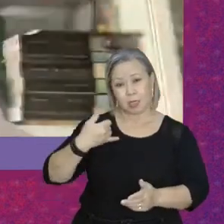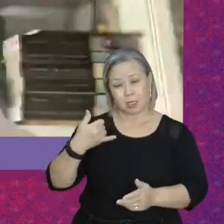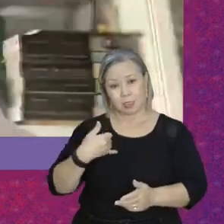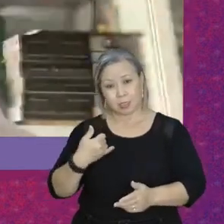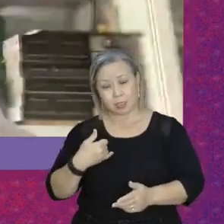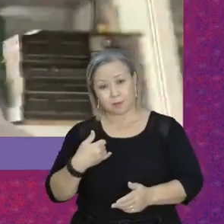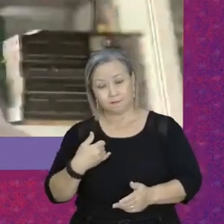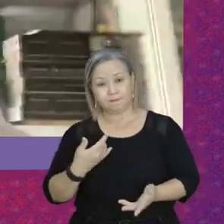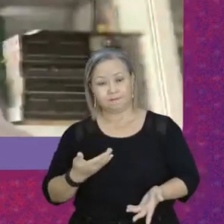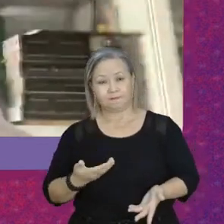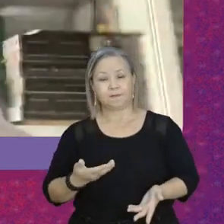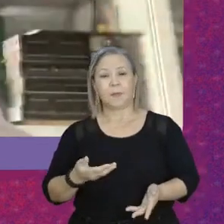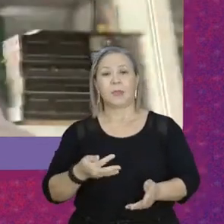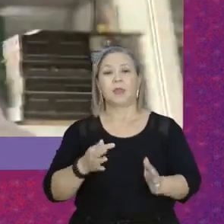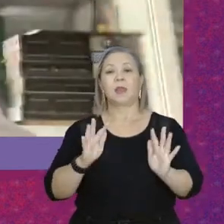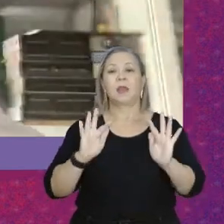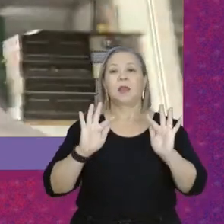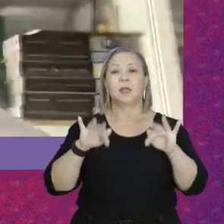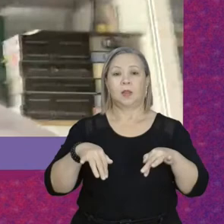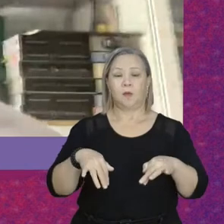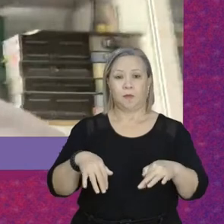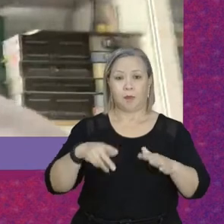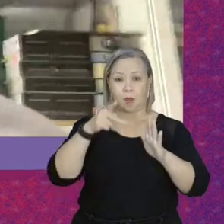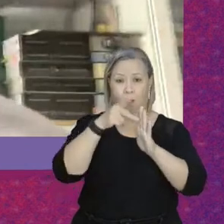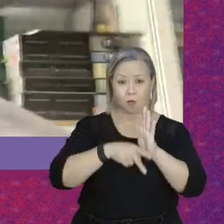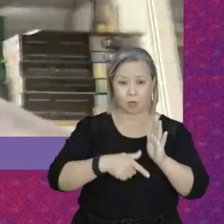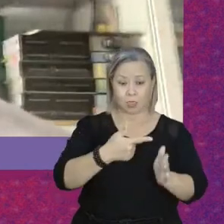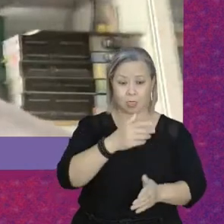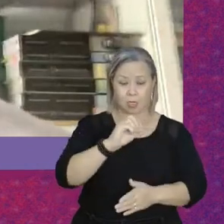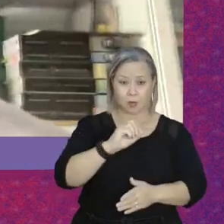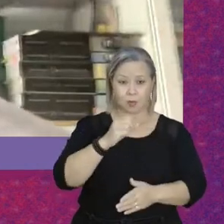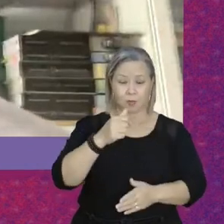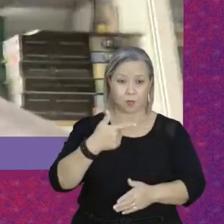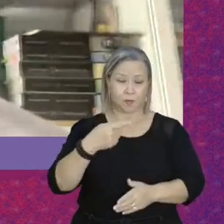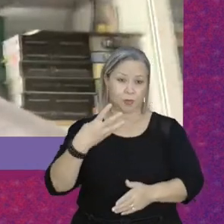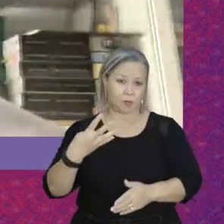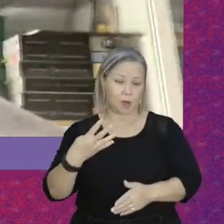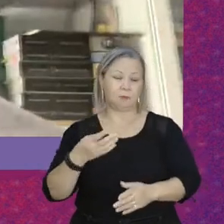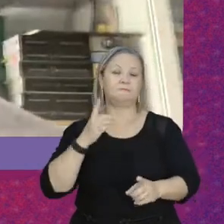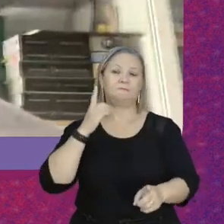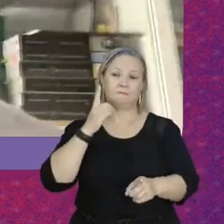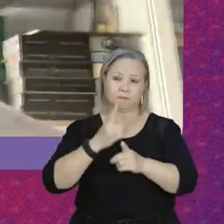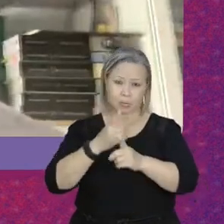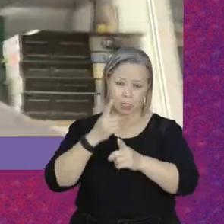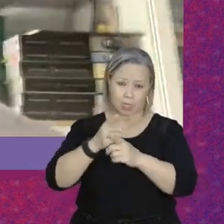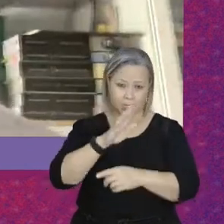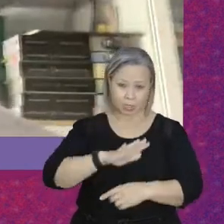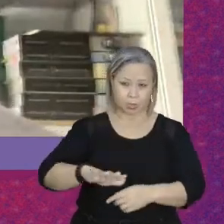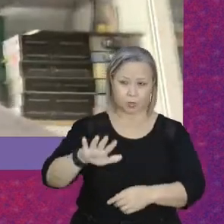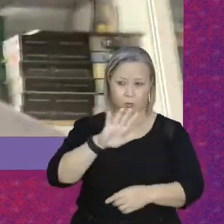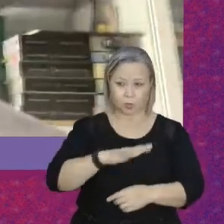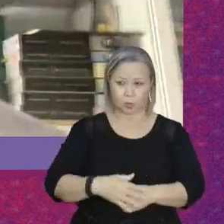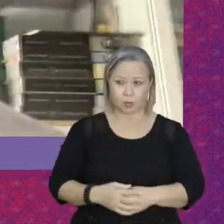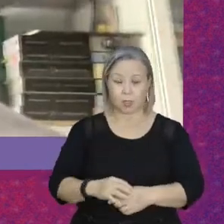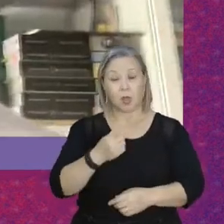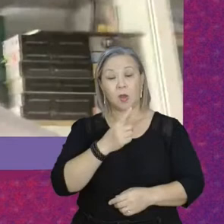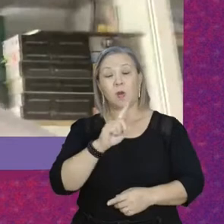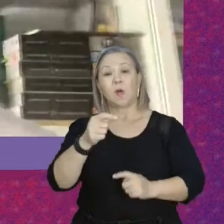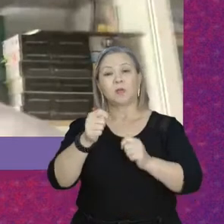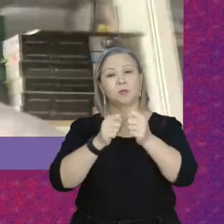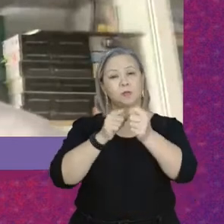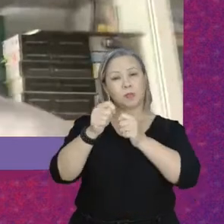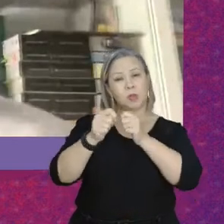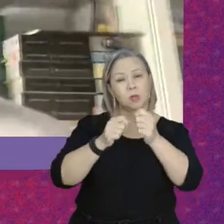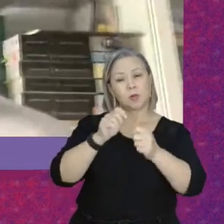do plano, que é 2024, estejam atendidas. O último monitoramento que o